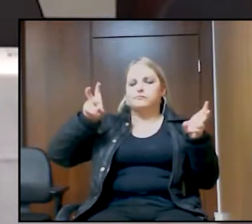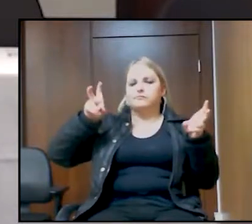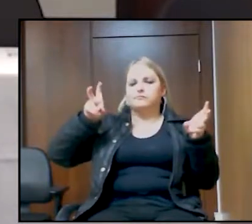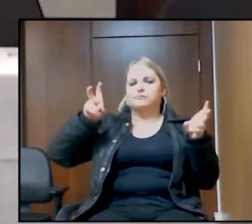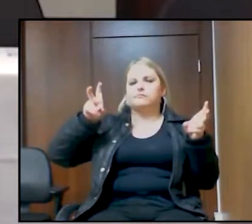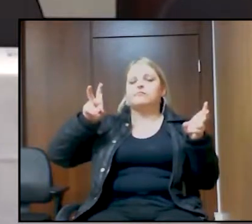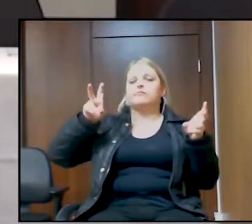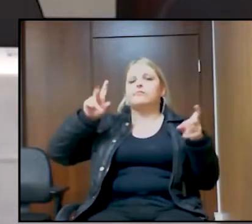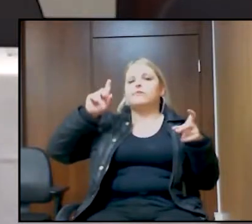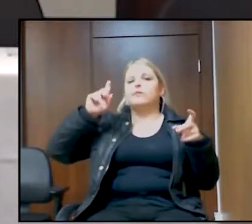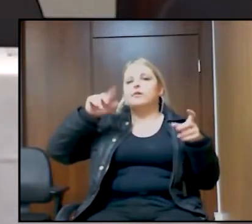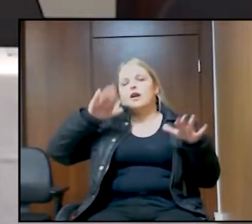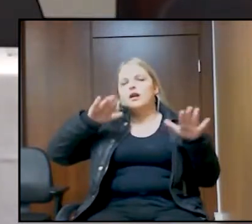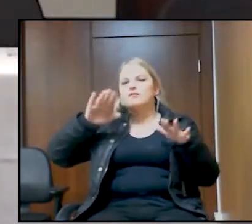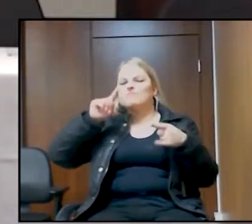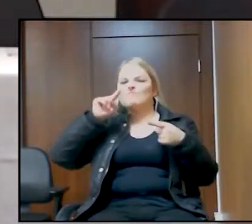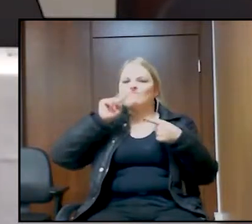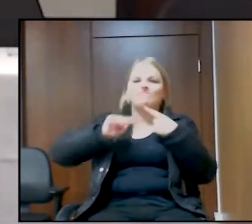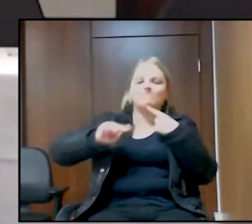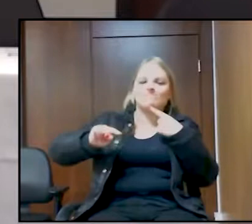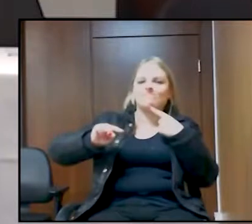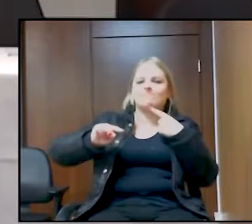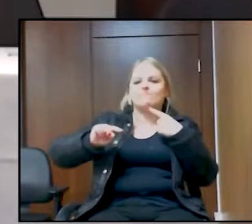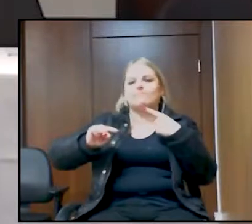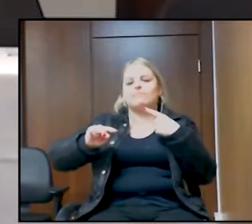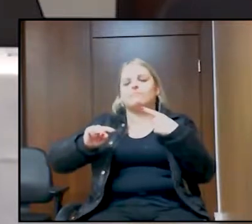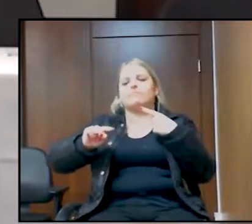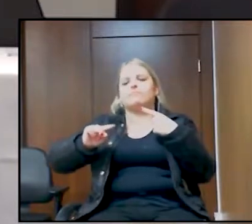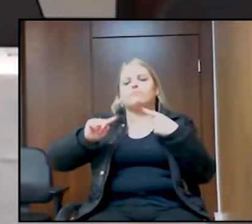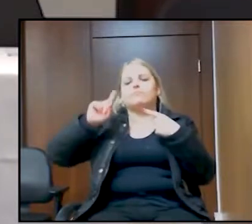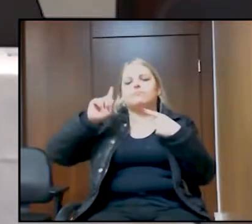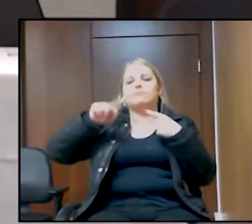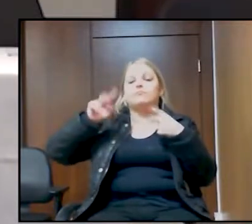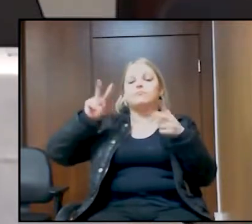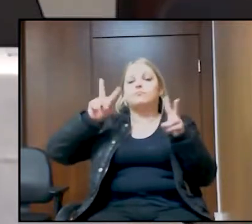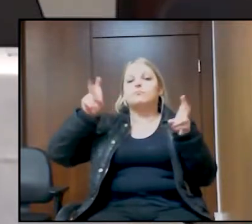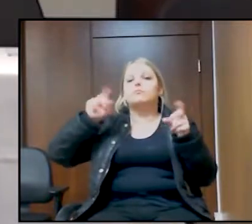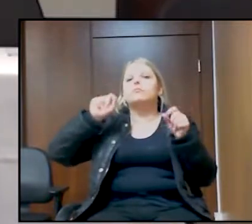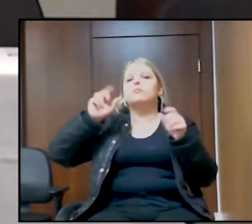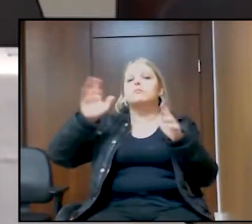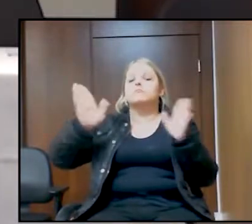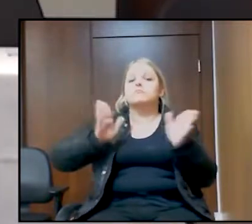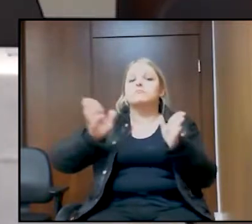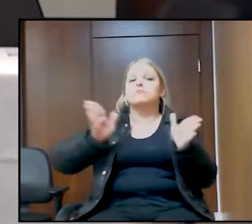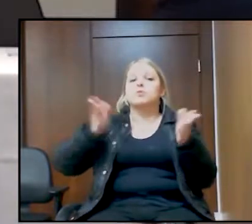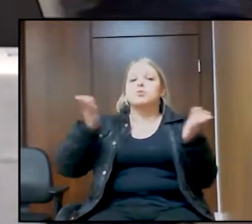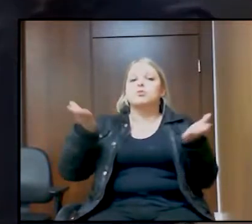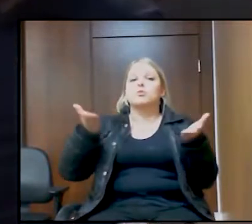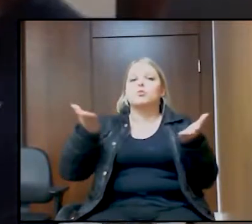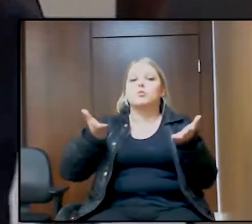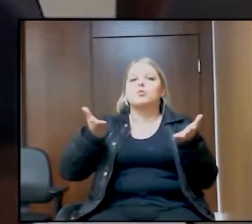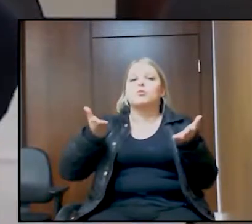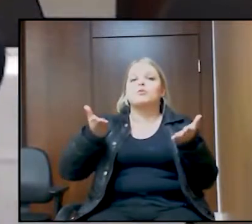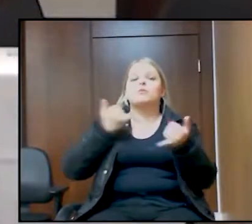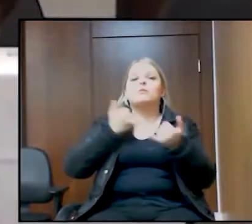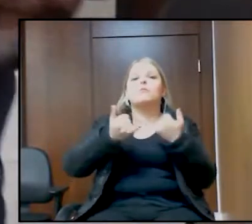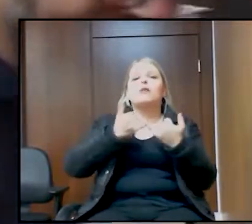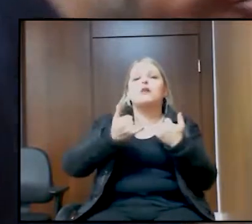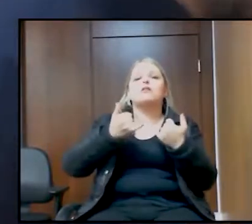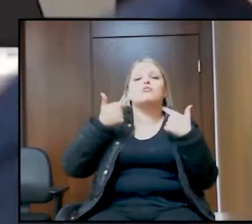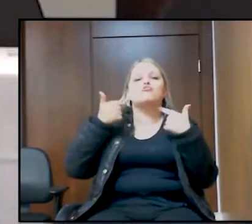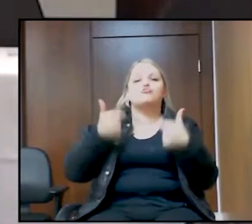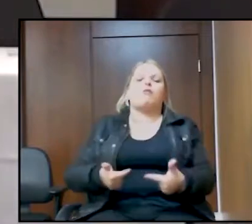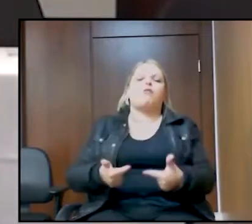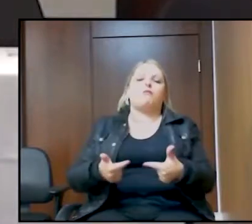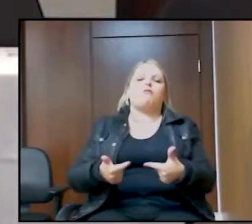talvez antiquado, não sei se antiquado, eu usei o termo com ela, de que a acessibilidade hoje se tornou uma coisa muito careta, né?